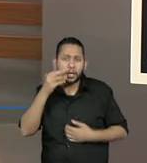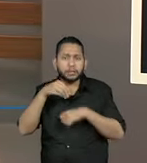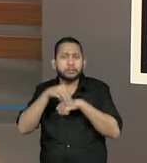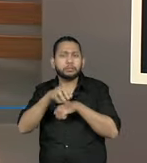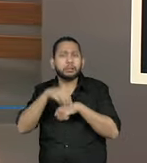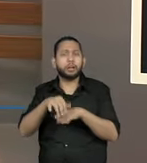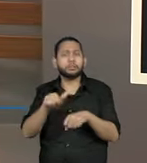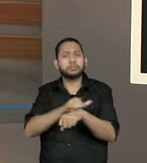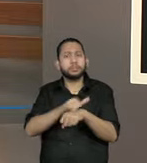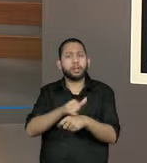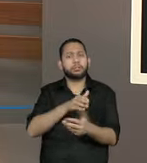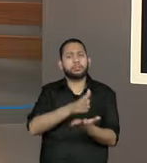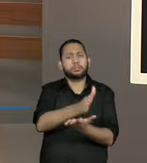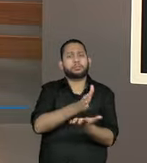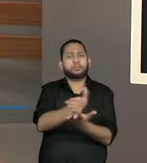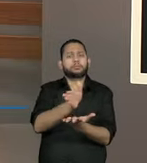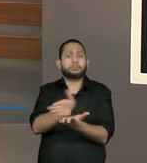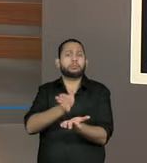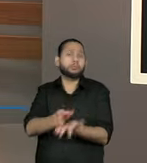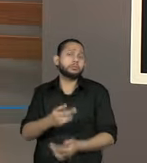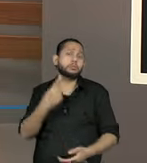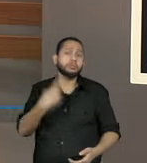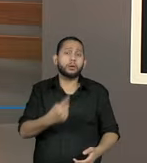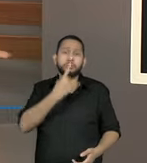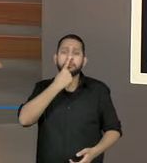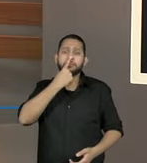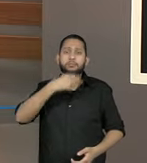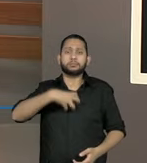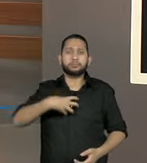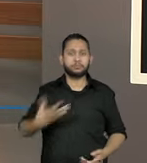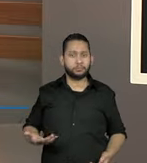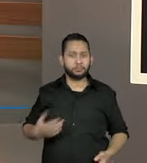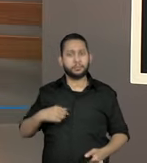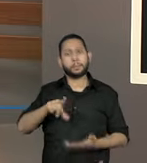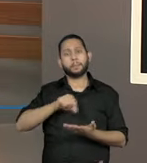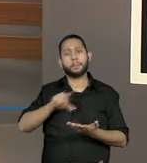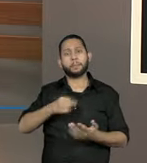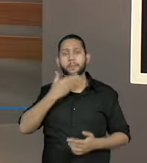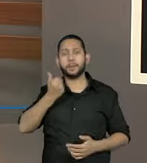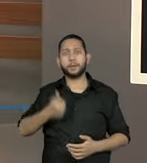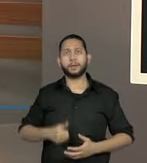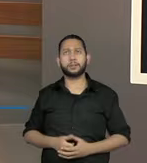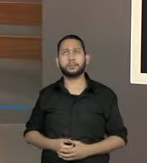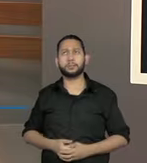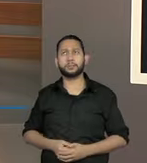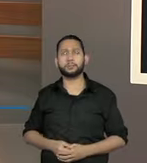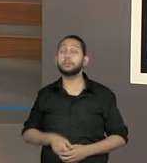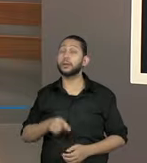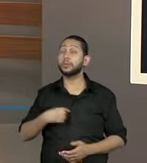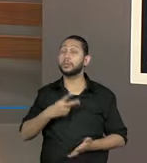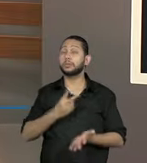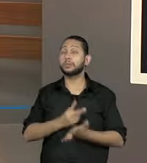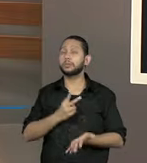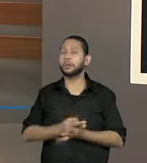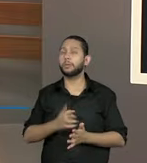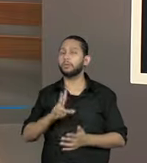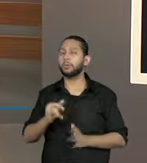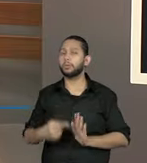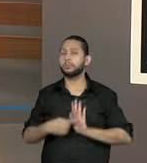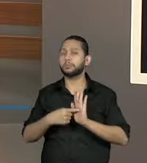todas elas. E aí você, aluno do quarto ano, escolhe a melhor para você, certo? Mas eu sempre vou estar